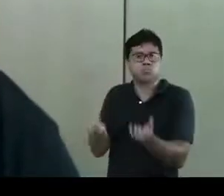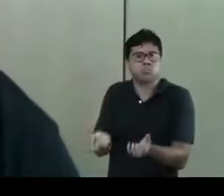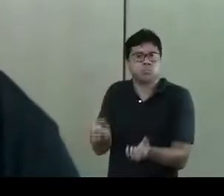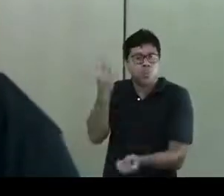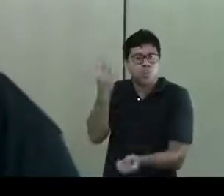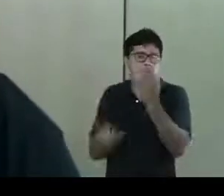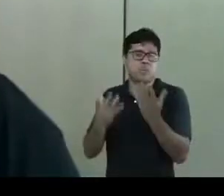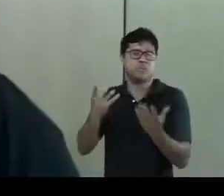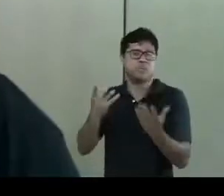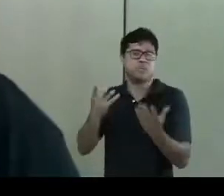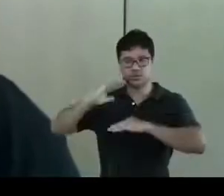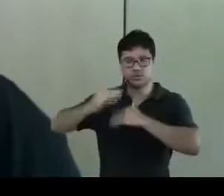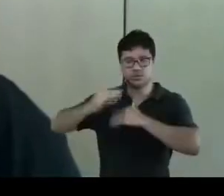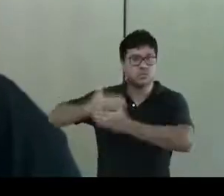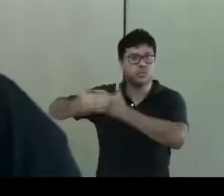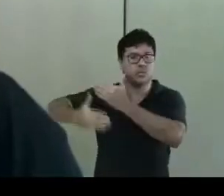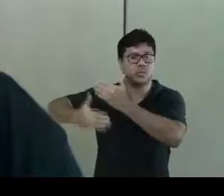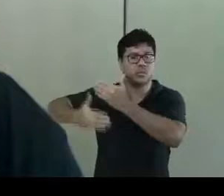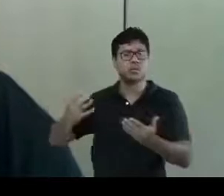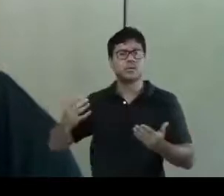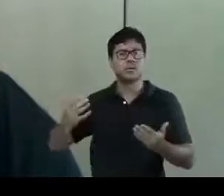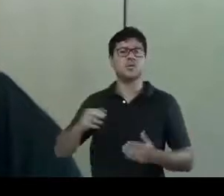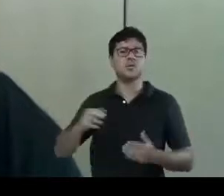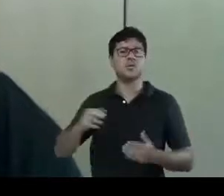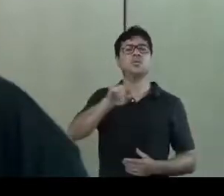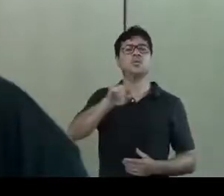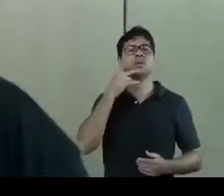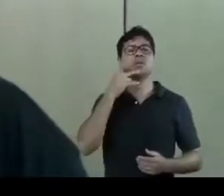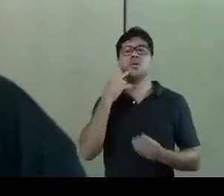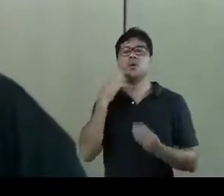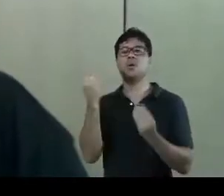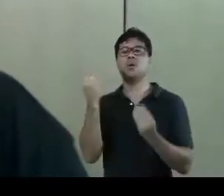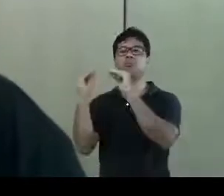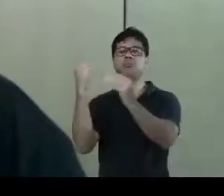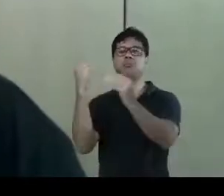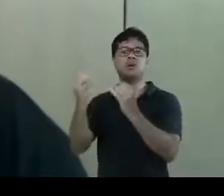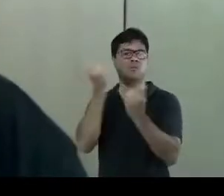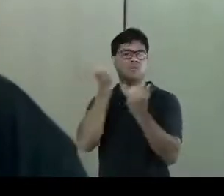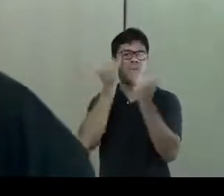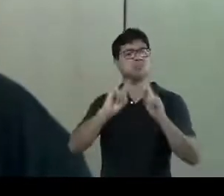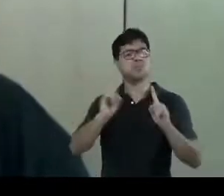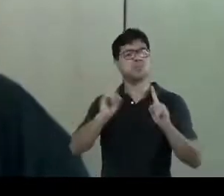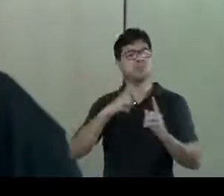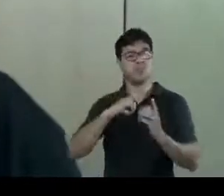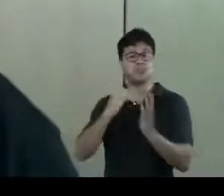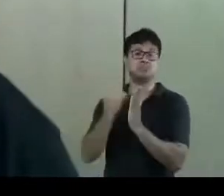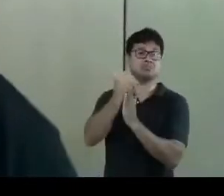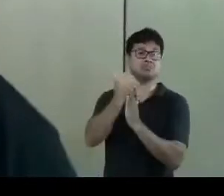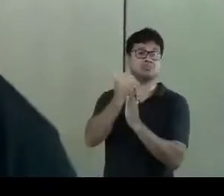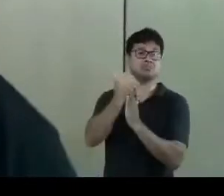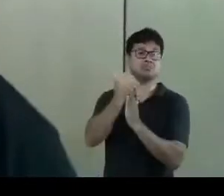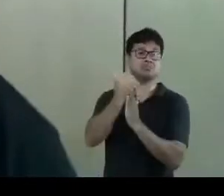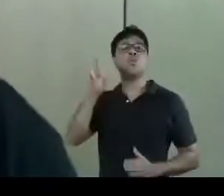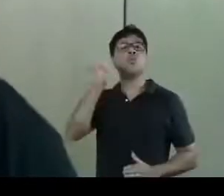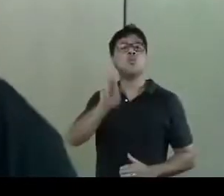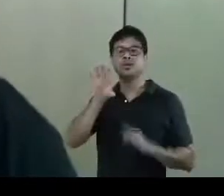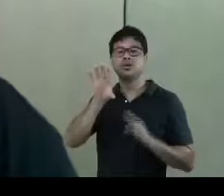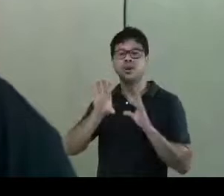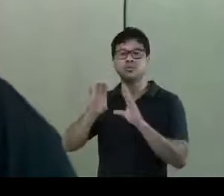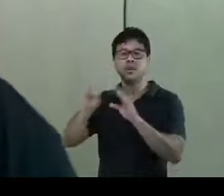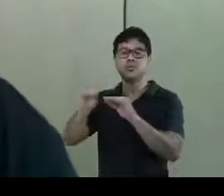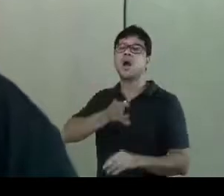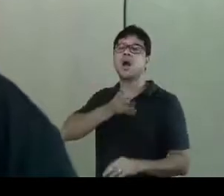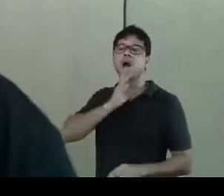a perspectiva de um desenvolvimento não apenas de bases de dados, mas, sobretudo, do uso desses dados, né, e